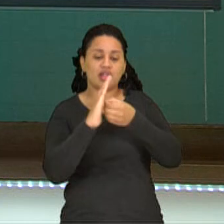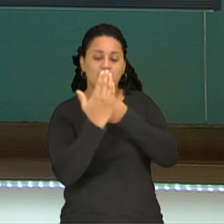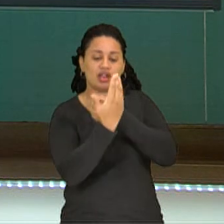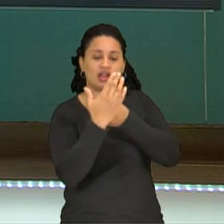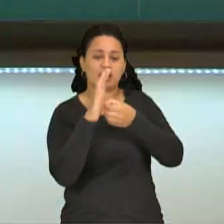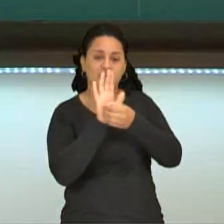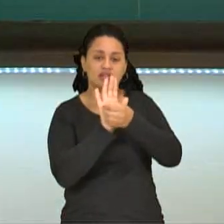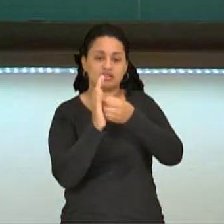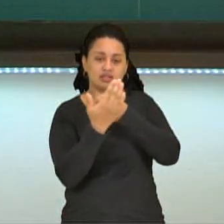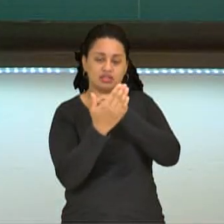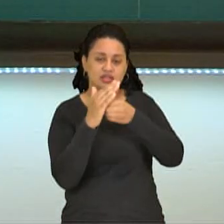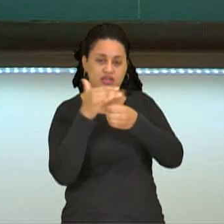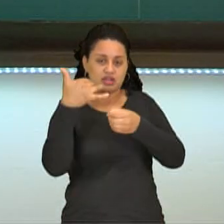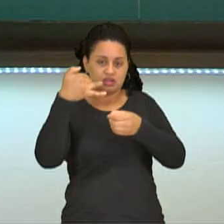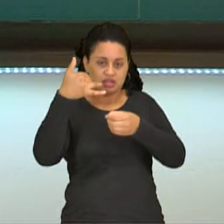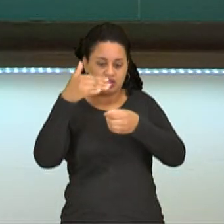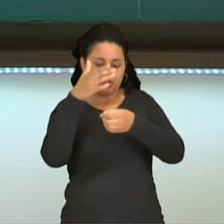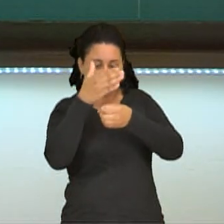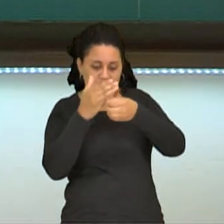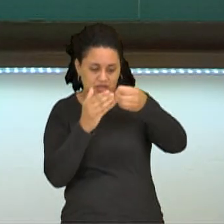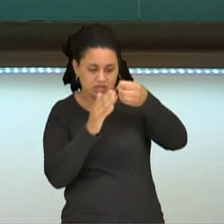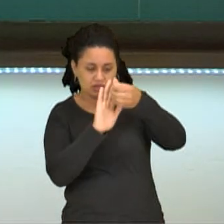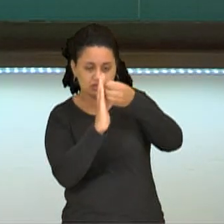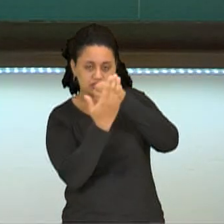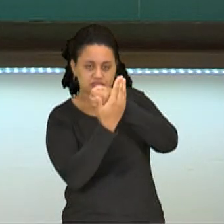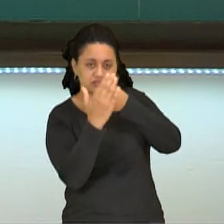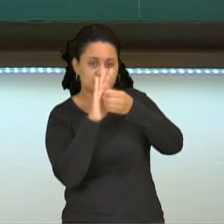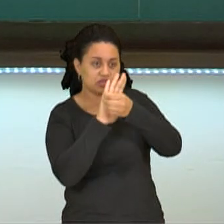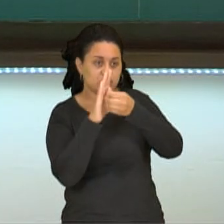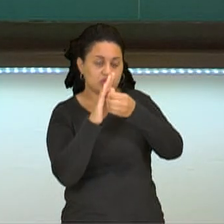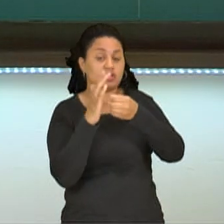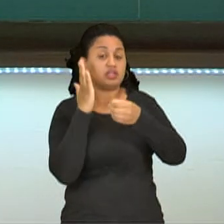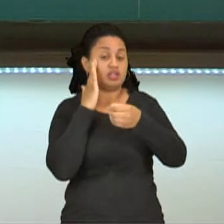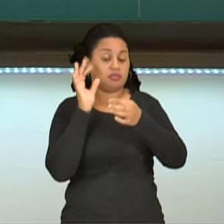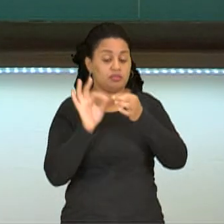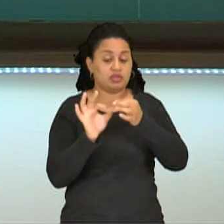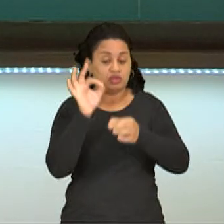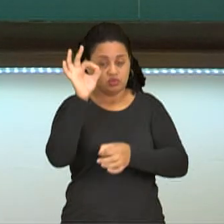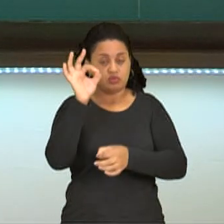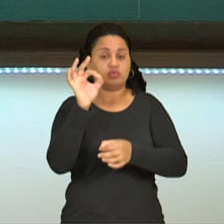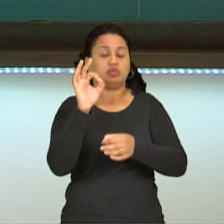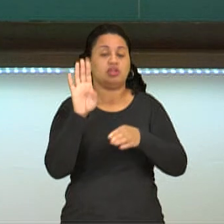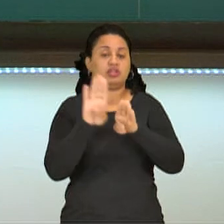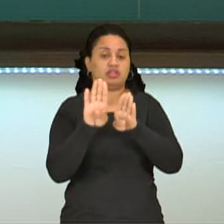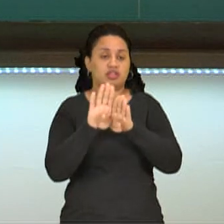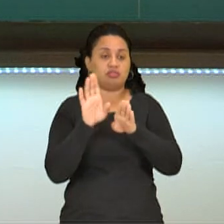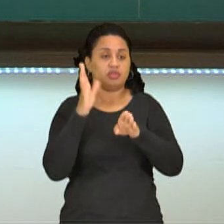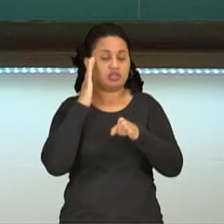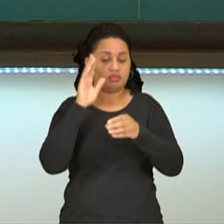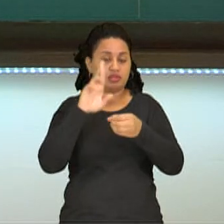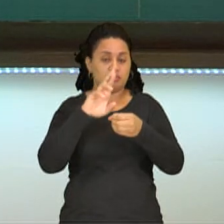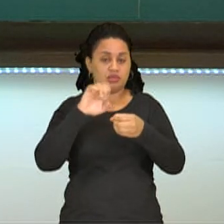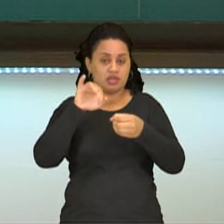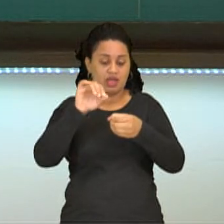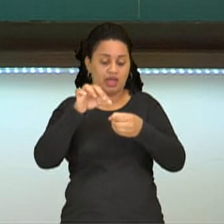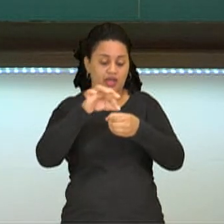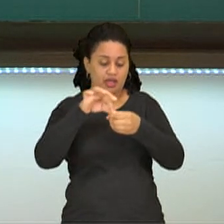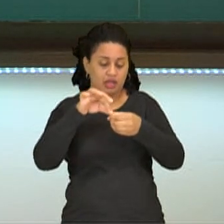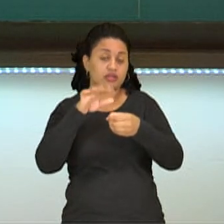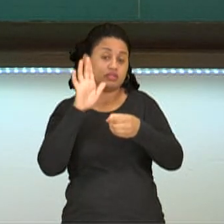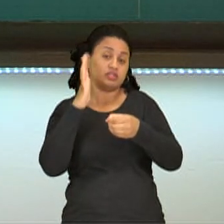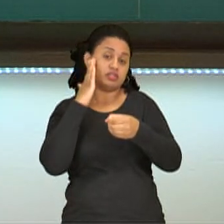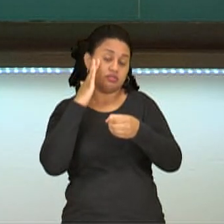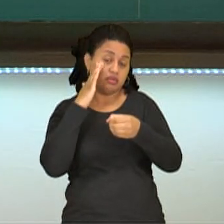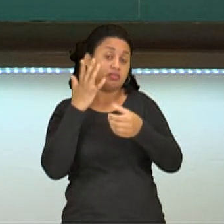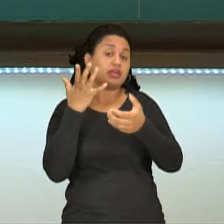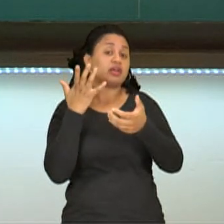dessa caneta? Então, nesse caso, nós conhecemos ali a altura e temos o raio. Podemos ter o raio ali. E